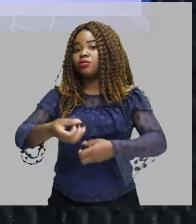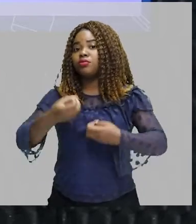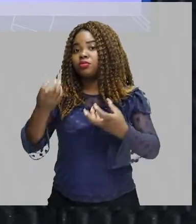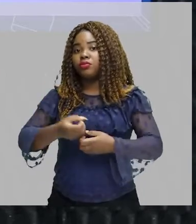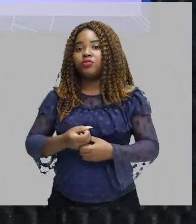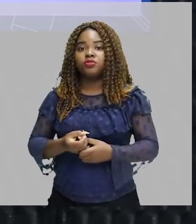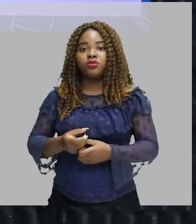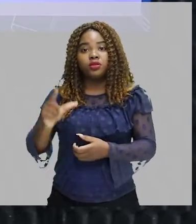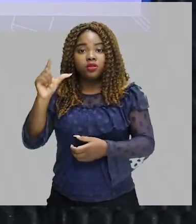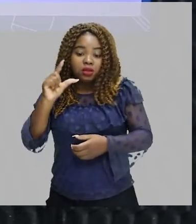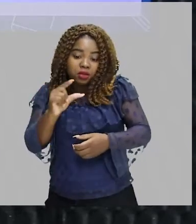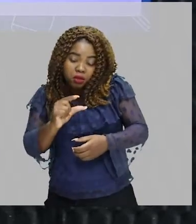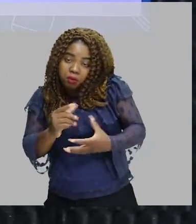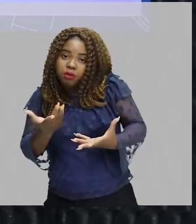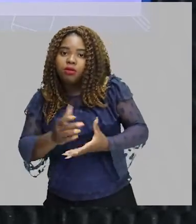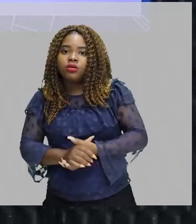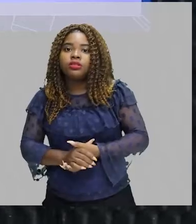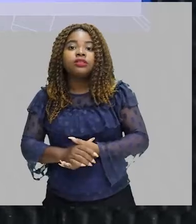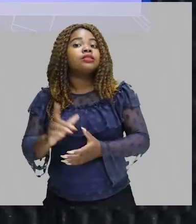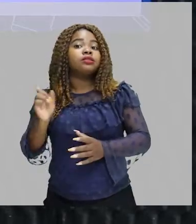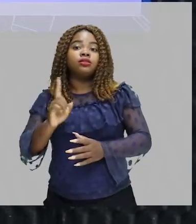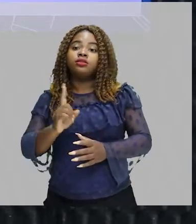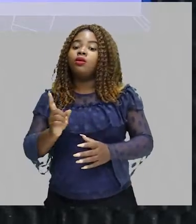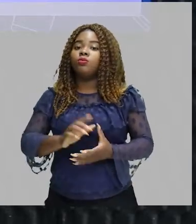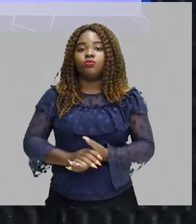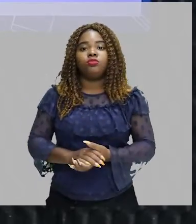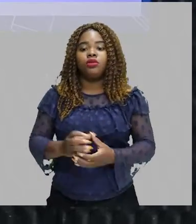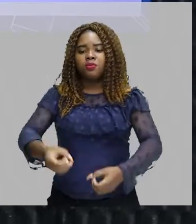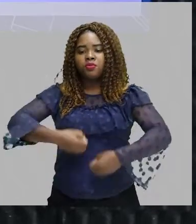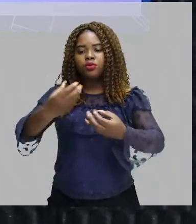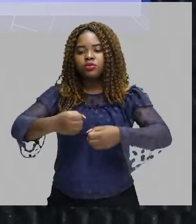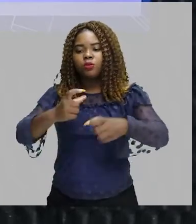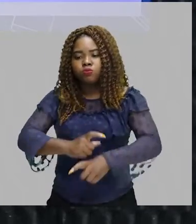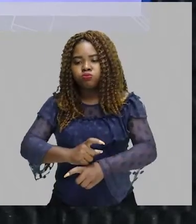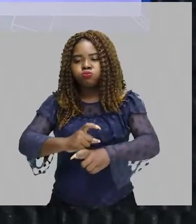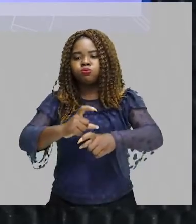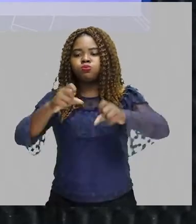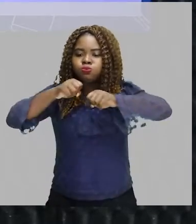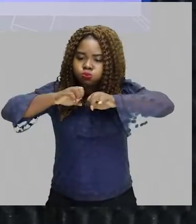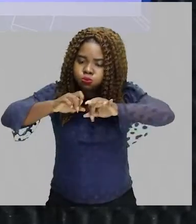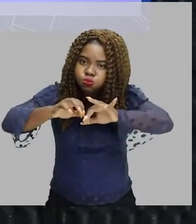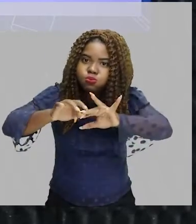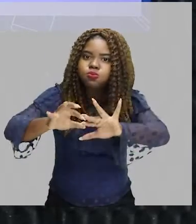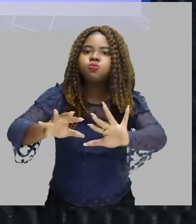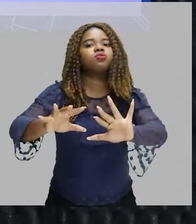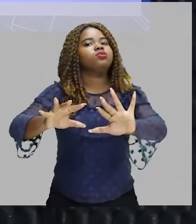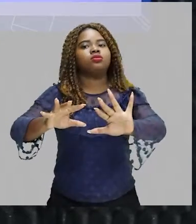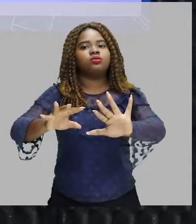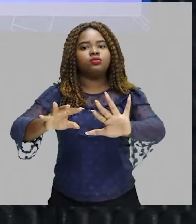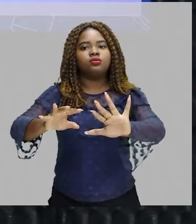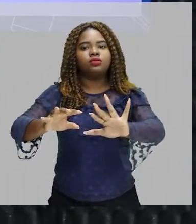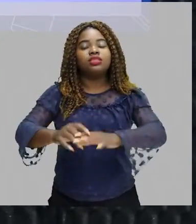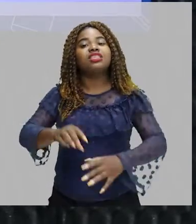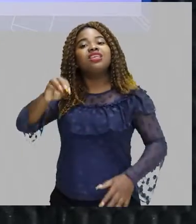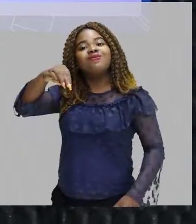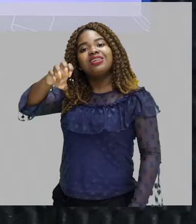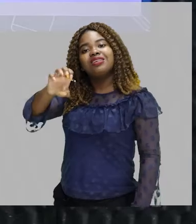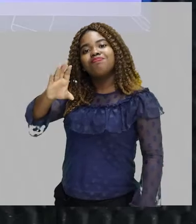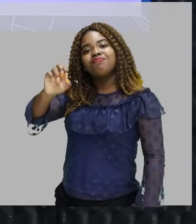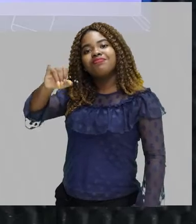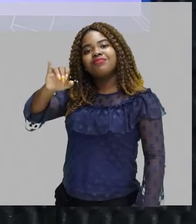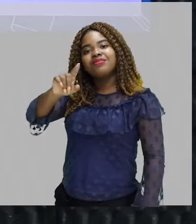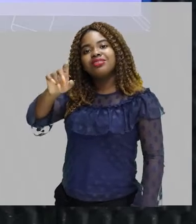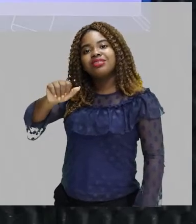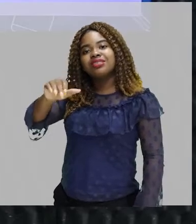caindo de alimento. Pelo contrário, a demanda alimentar ela vem aumentando cada vez mais. Nesse aspecto entra a chamada mecanização, que a gente vai até falar